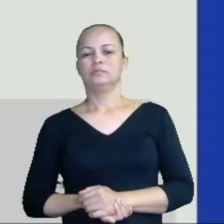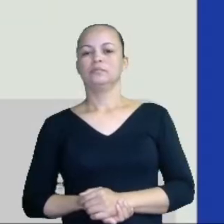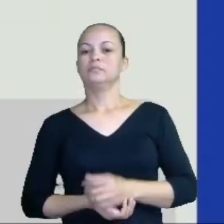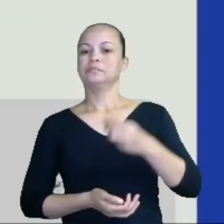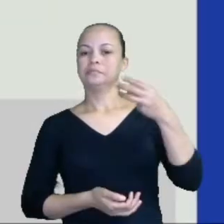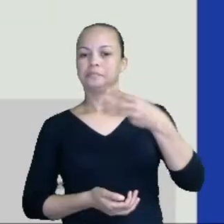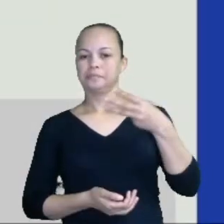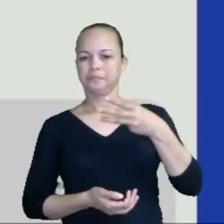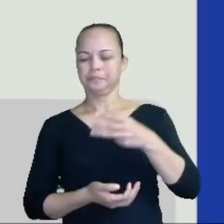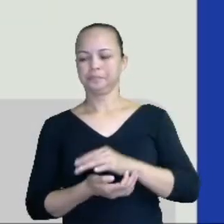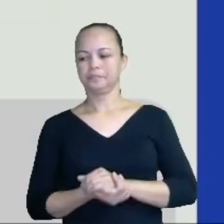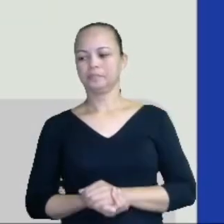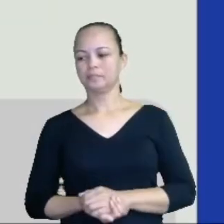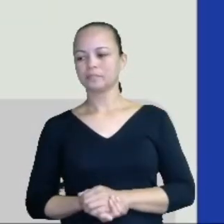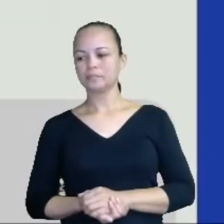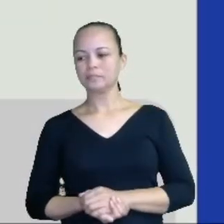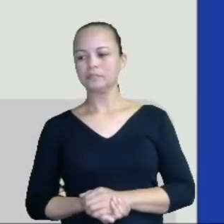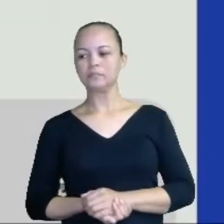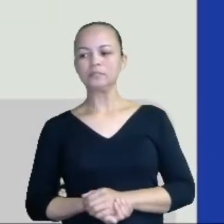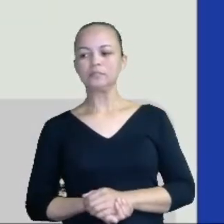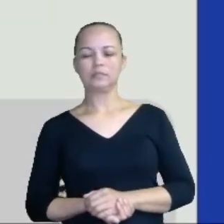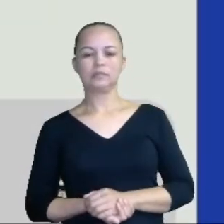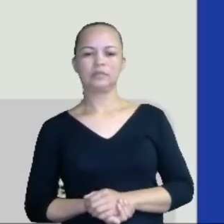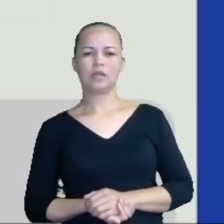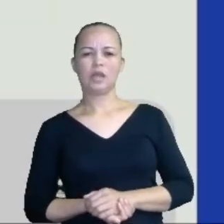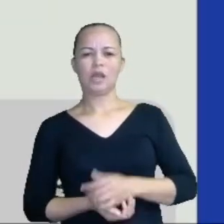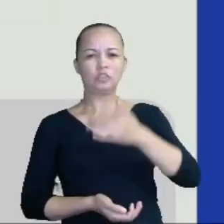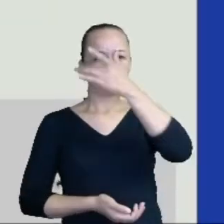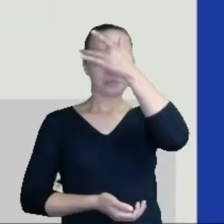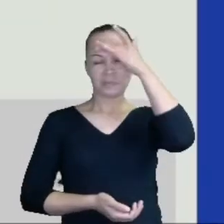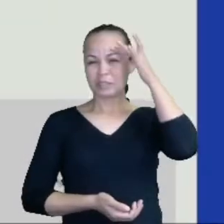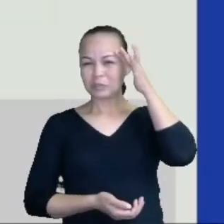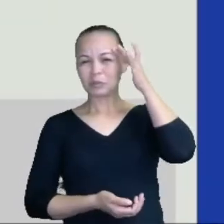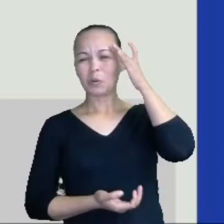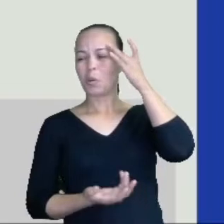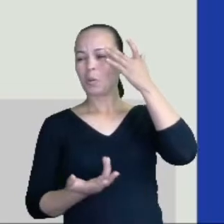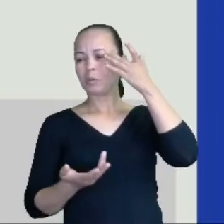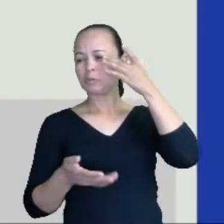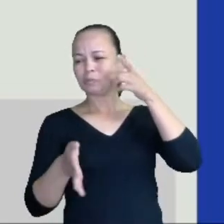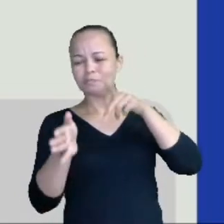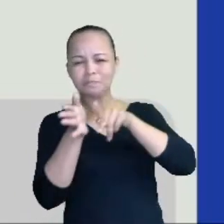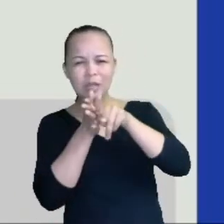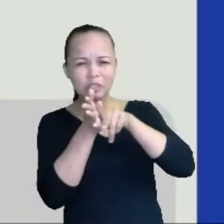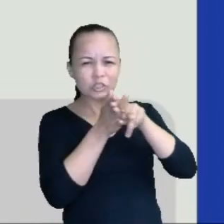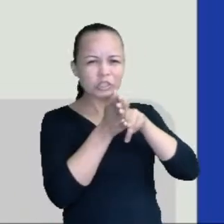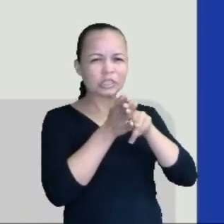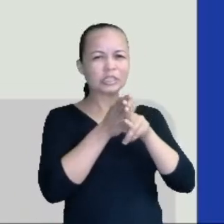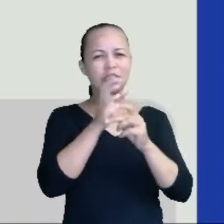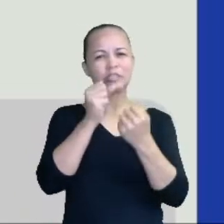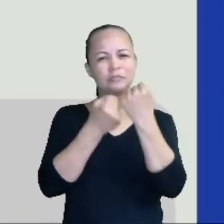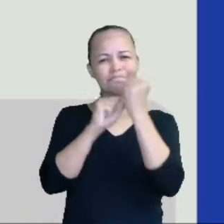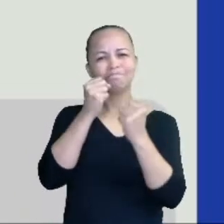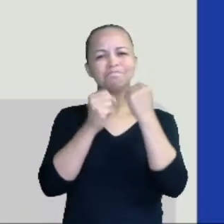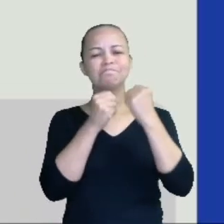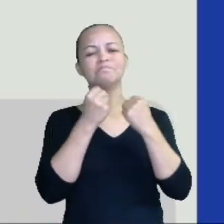Questão 3. Muitas pessoas pesquisam por empresas como a sua. Para encontrar o sujeito dessa frase, eu